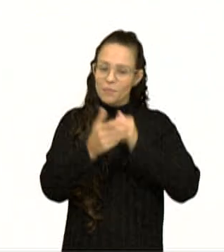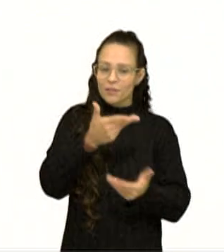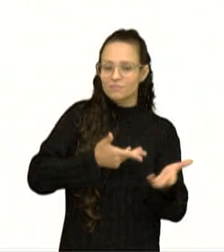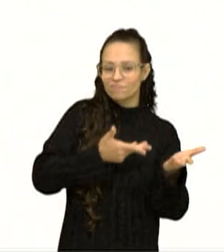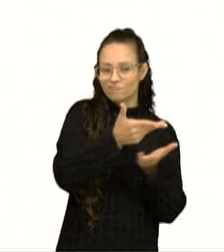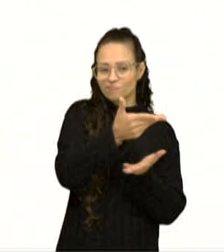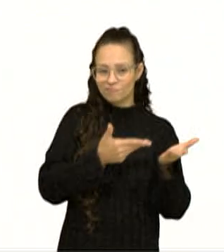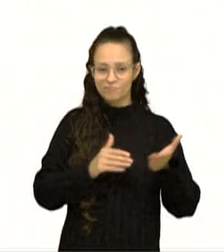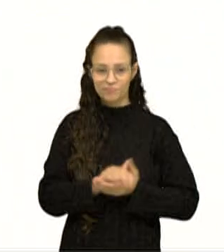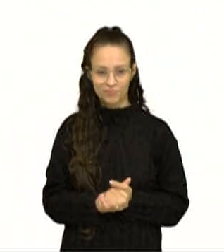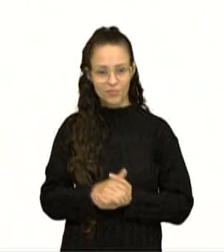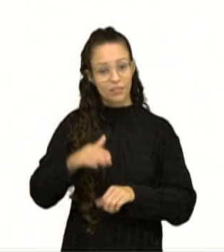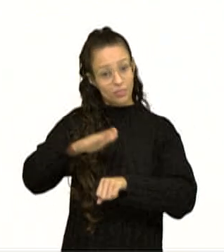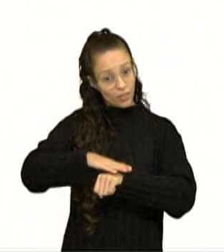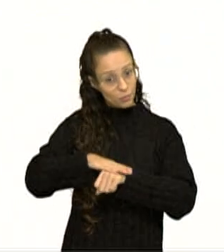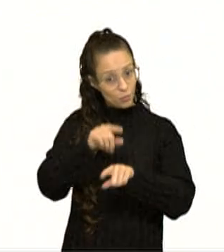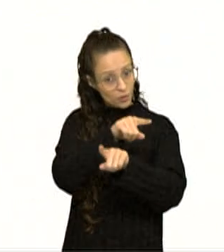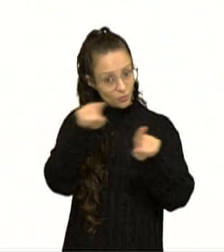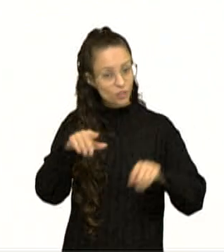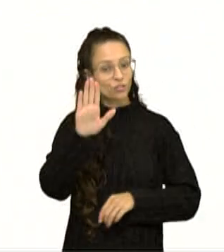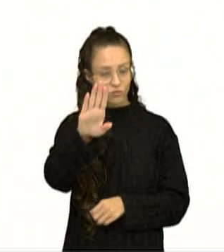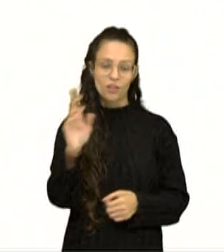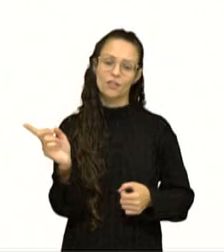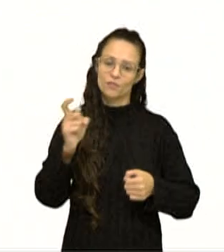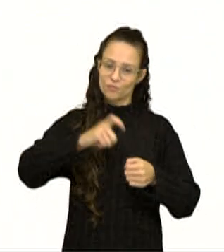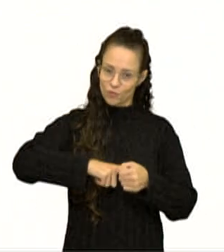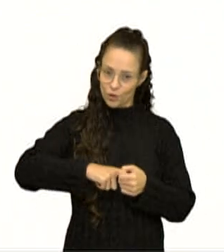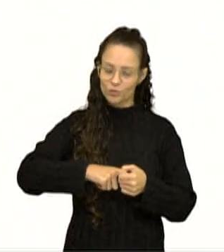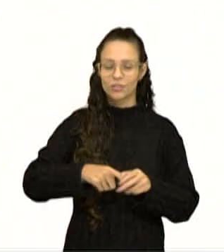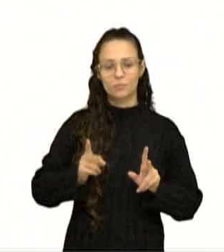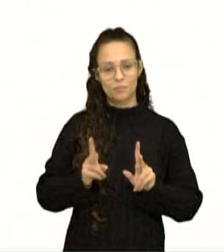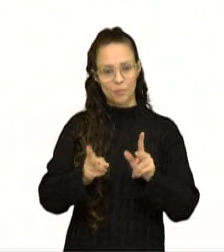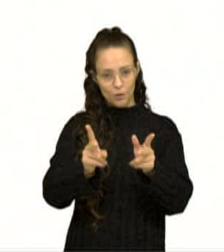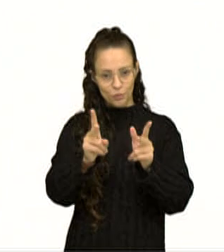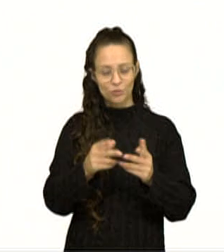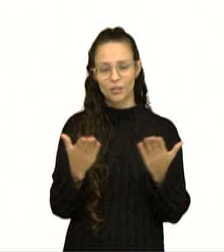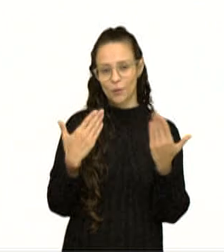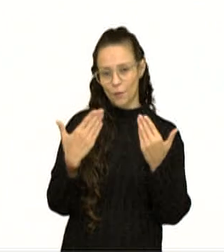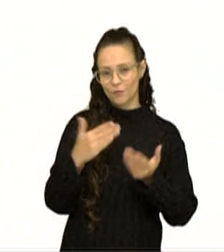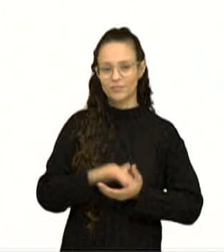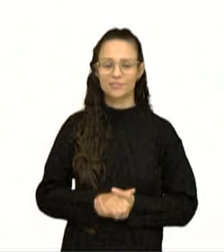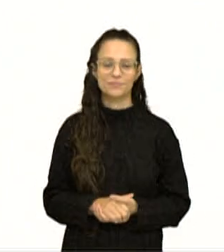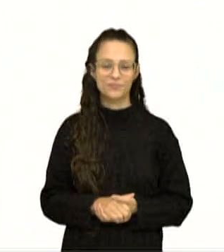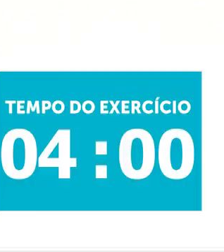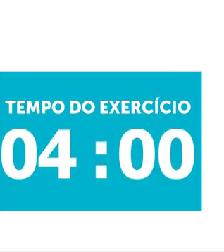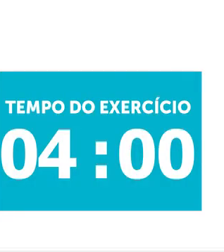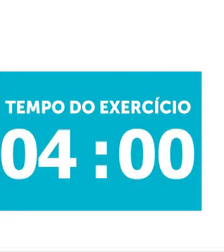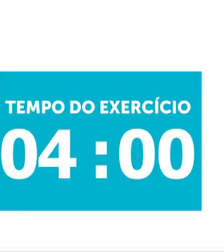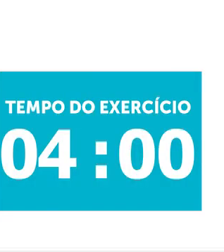com os outros. Então, vou dar um tempinho e já retorno para a gente continuar essa conversa.